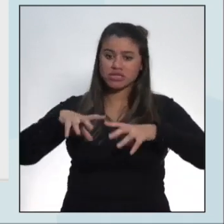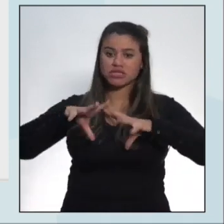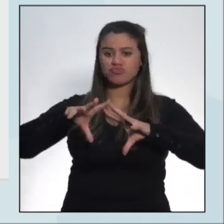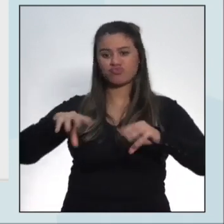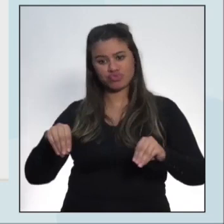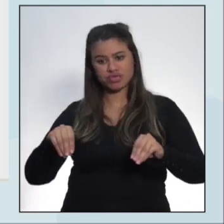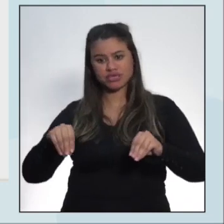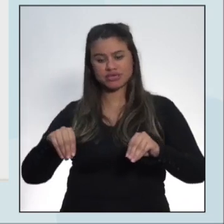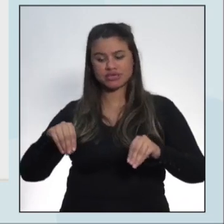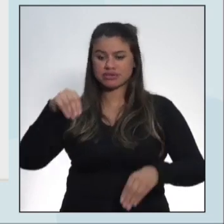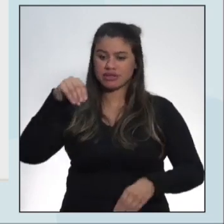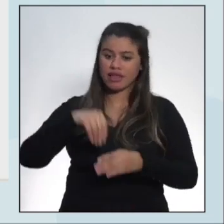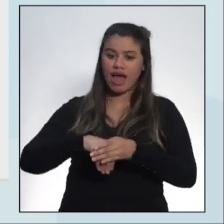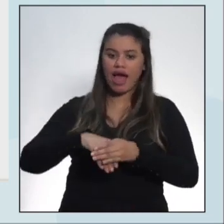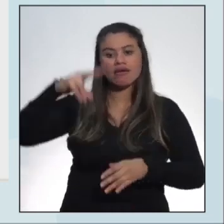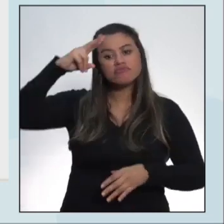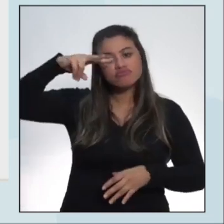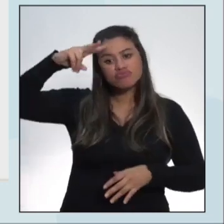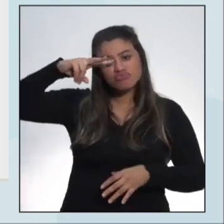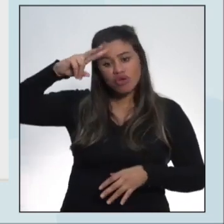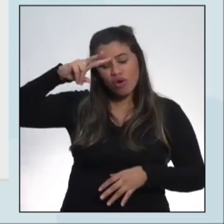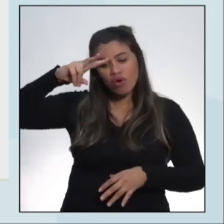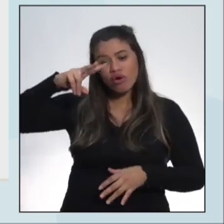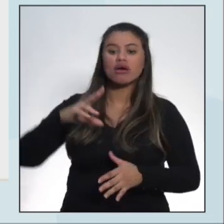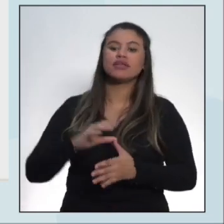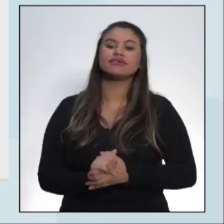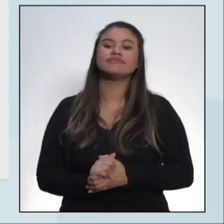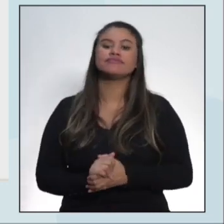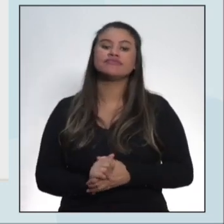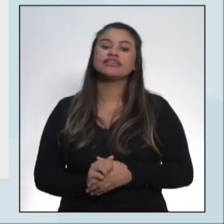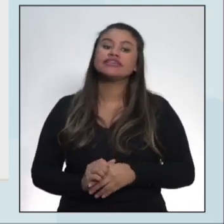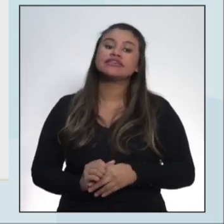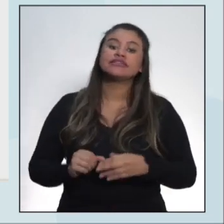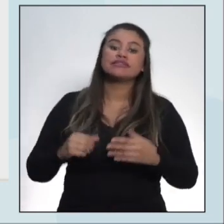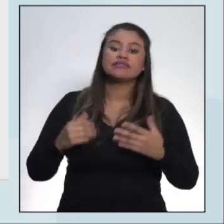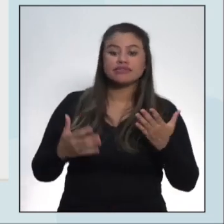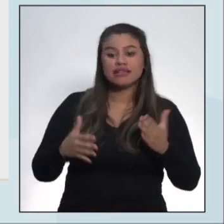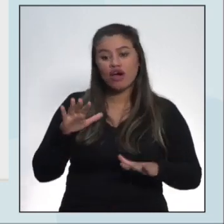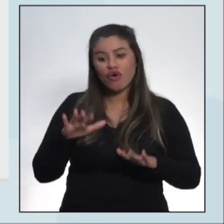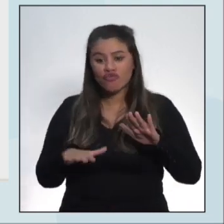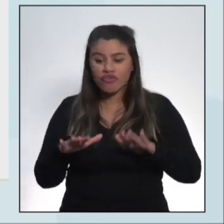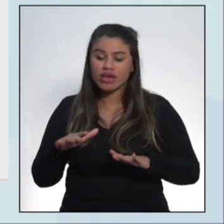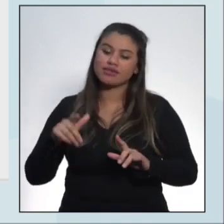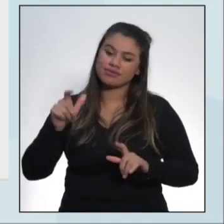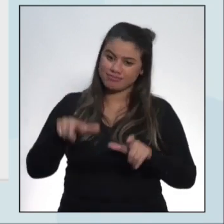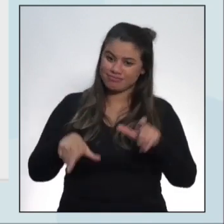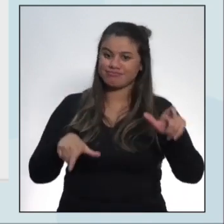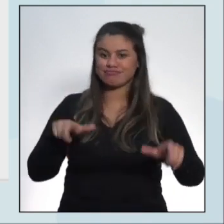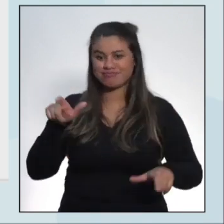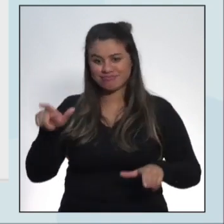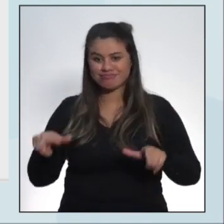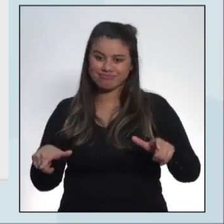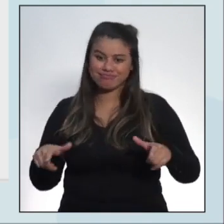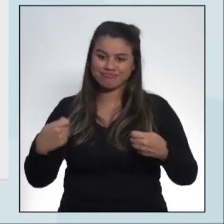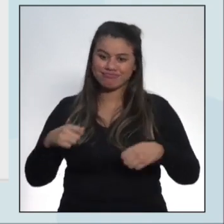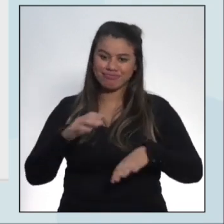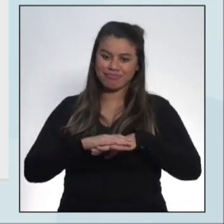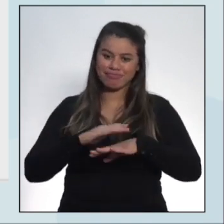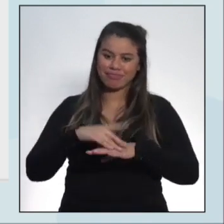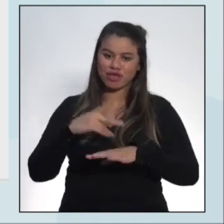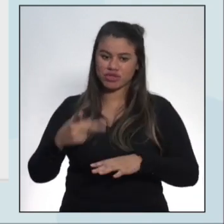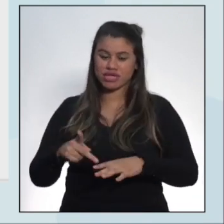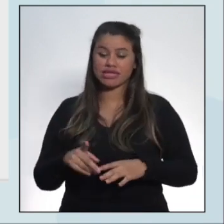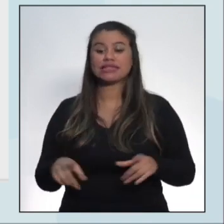resolvido dentro da história, né? Provavelmente, com certeza, né? Pelos personagens, e o desfecho, que é